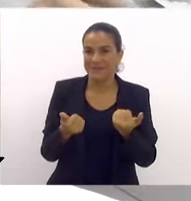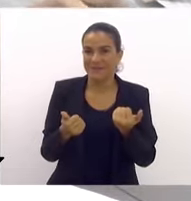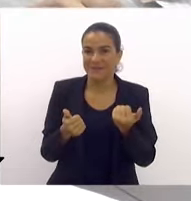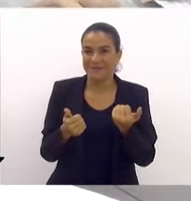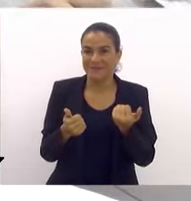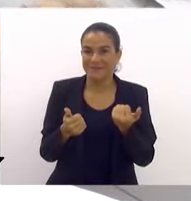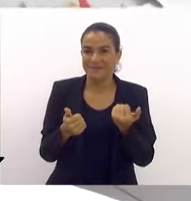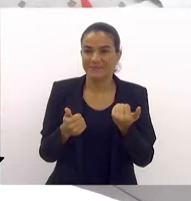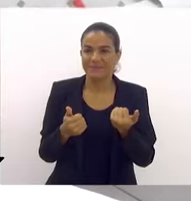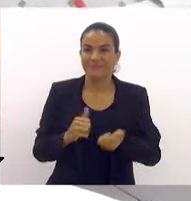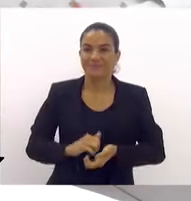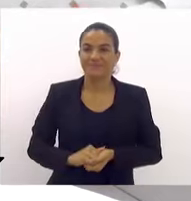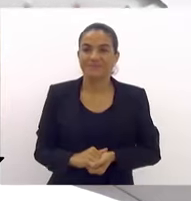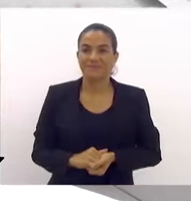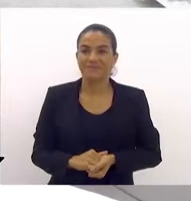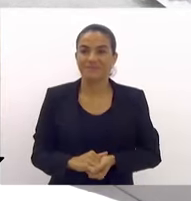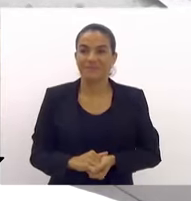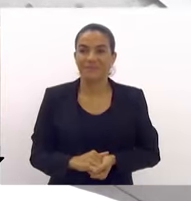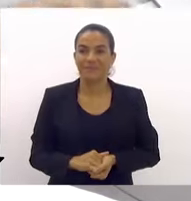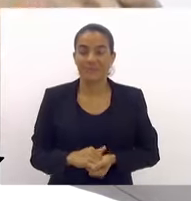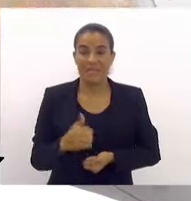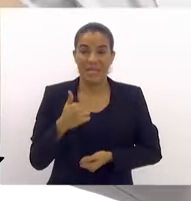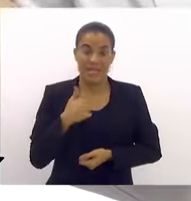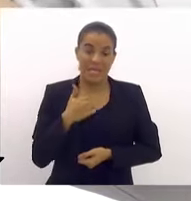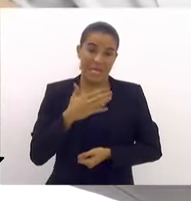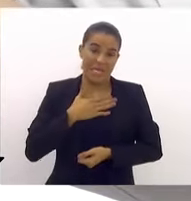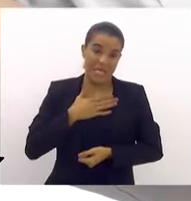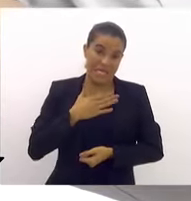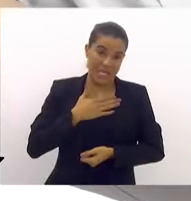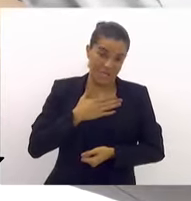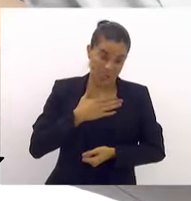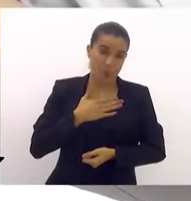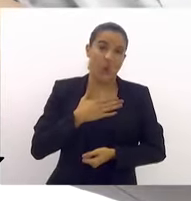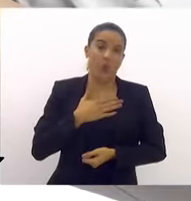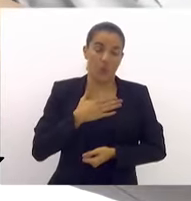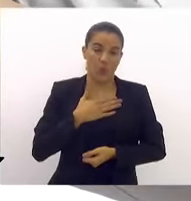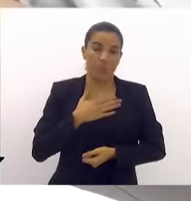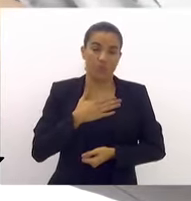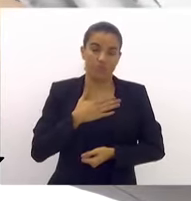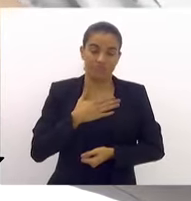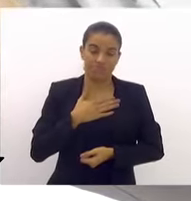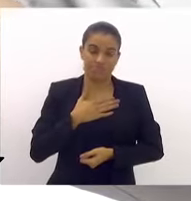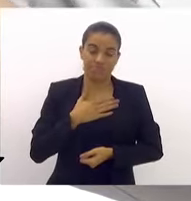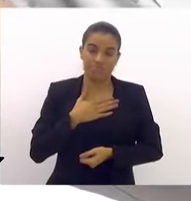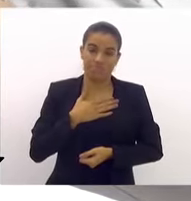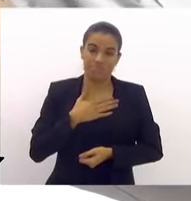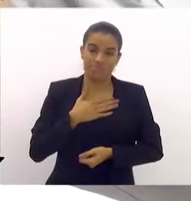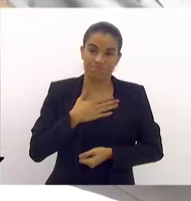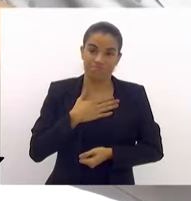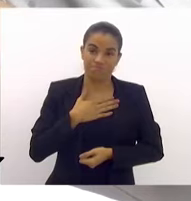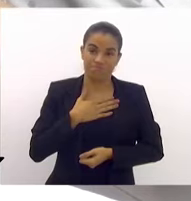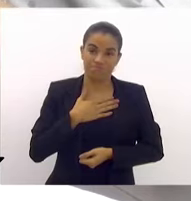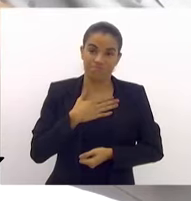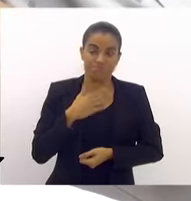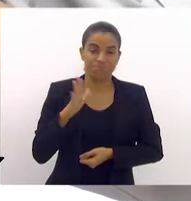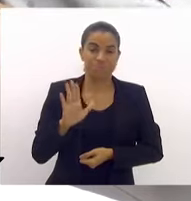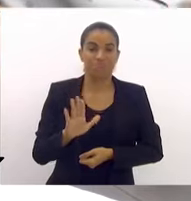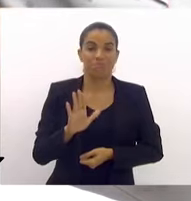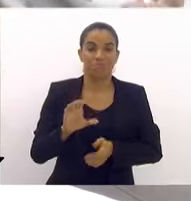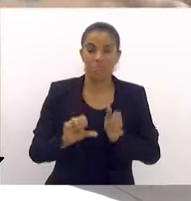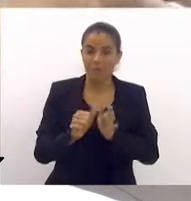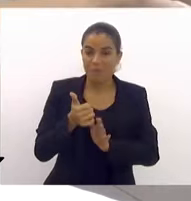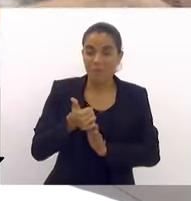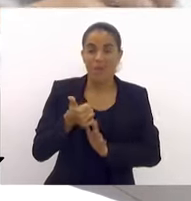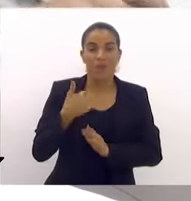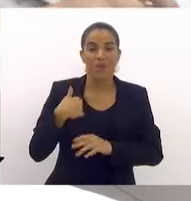Em suma, eu iria, presidente Amorim, depois de ouvir os deputados,